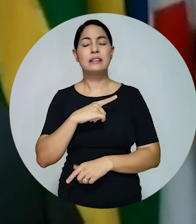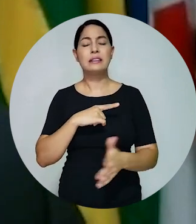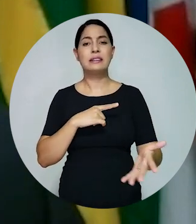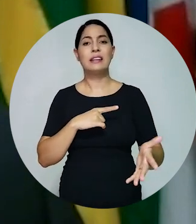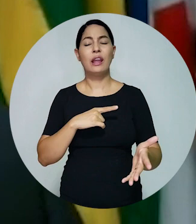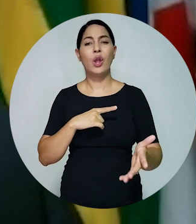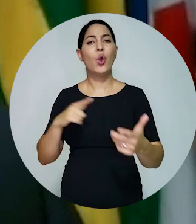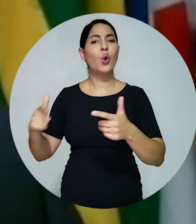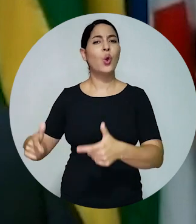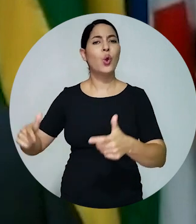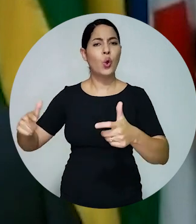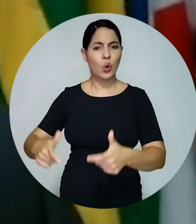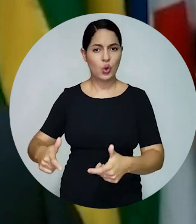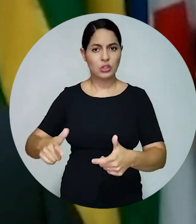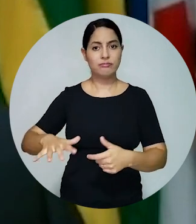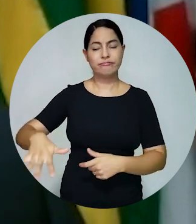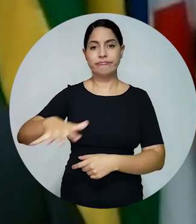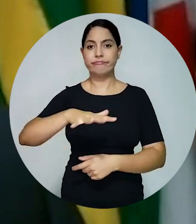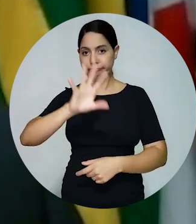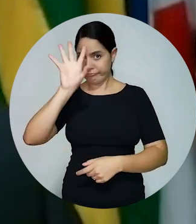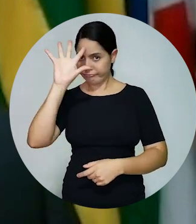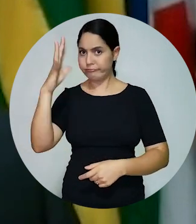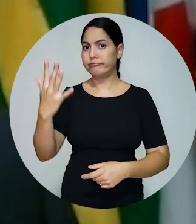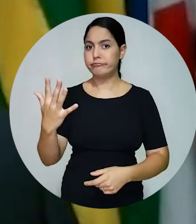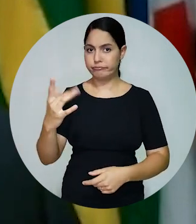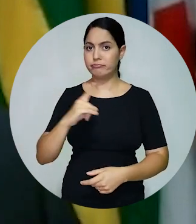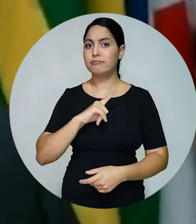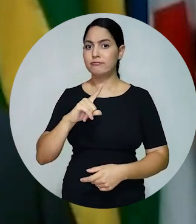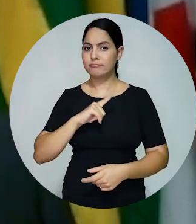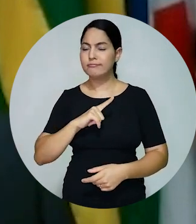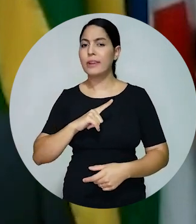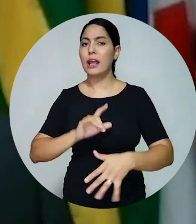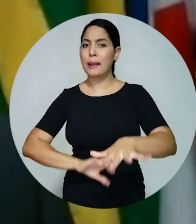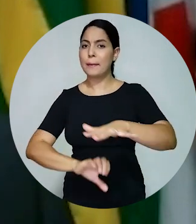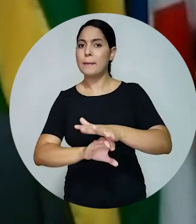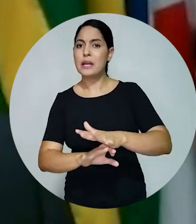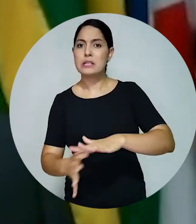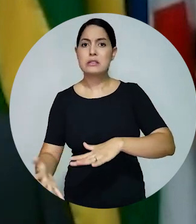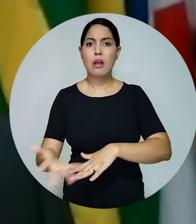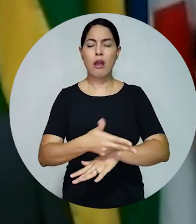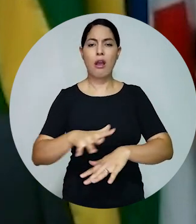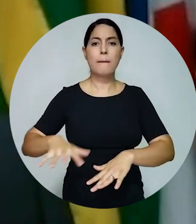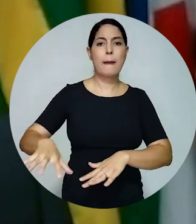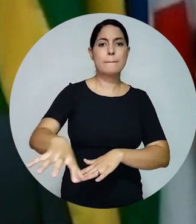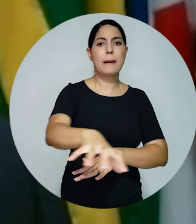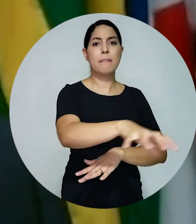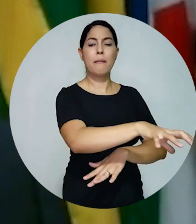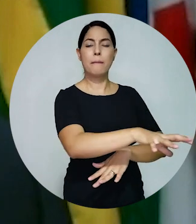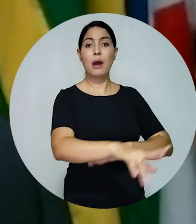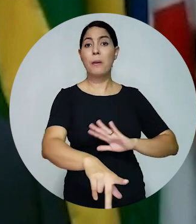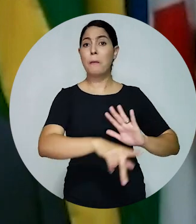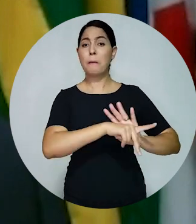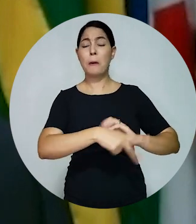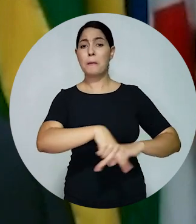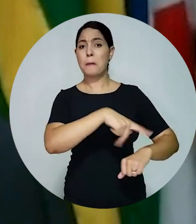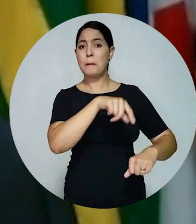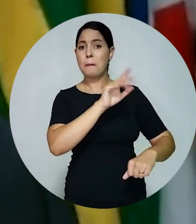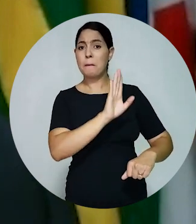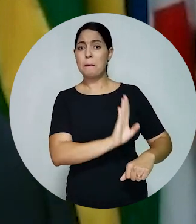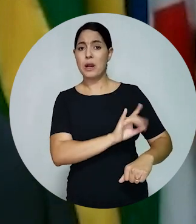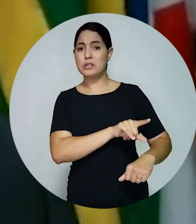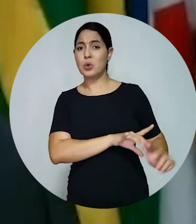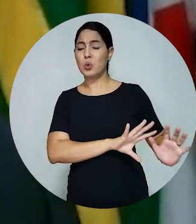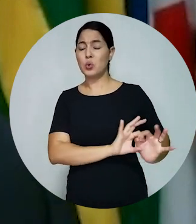de que a origem está em grandes decisões ou decisões de grandes